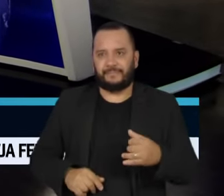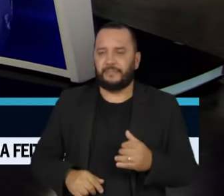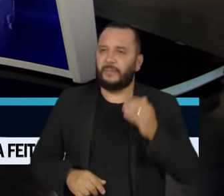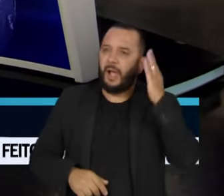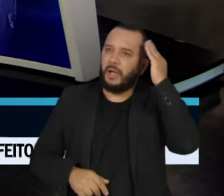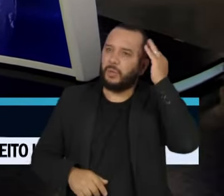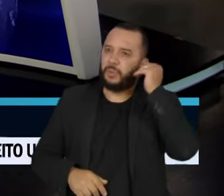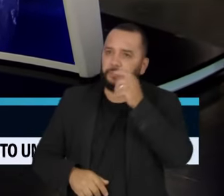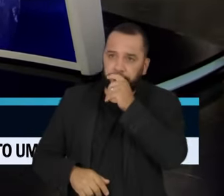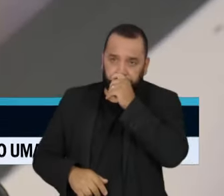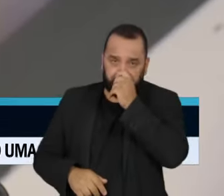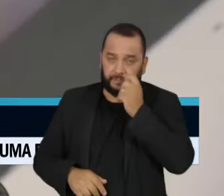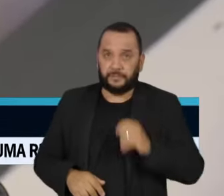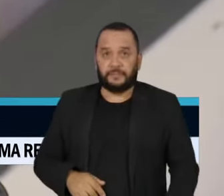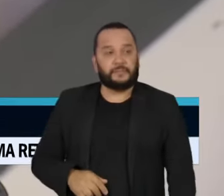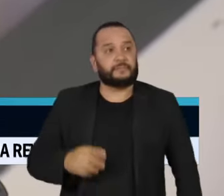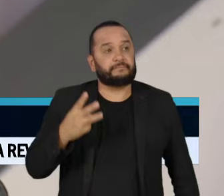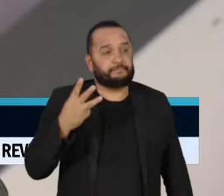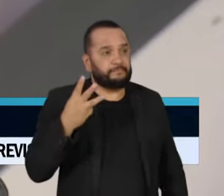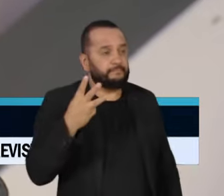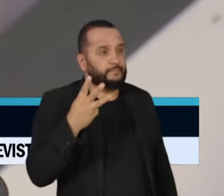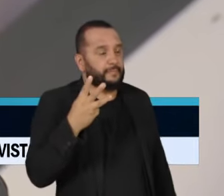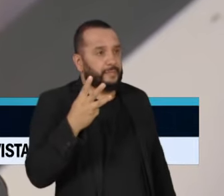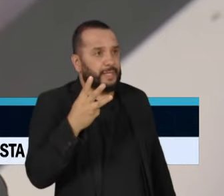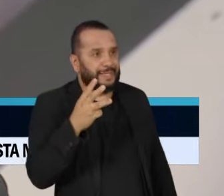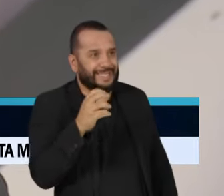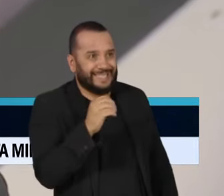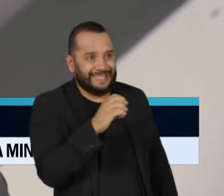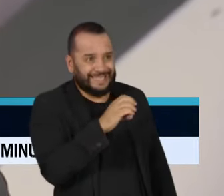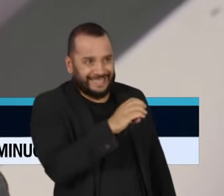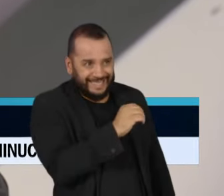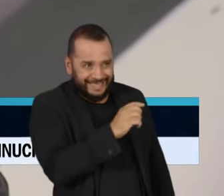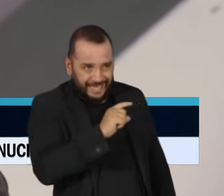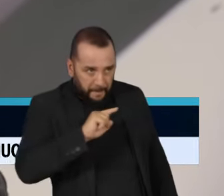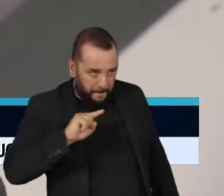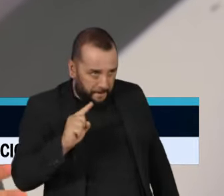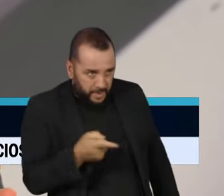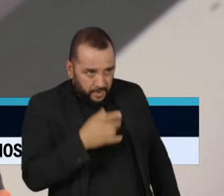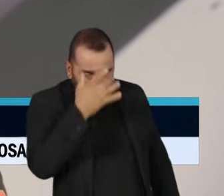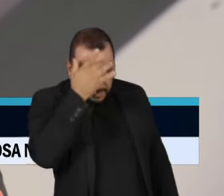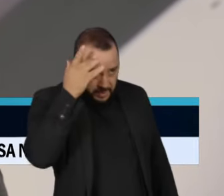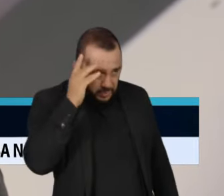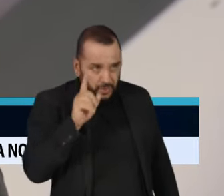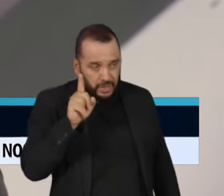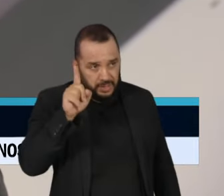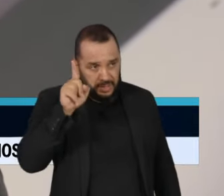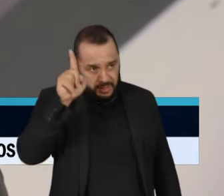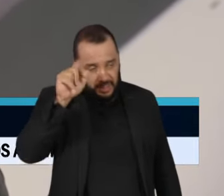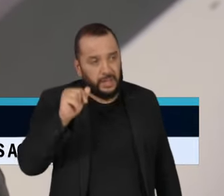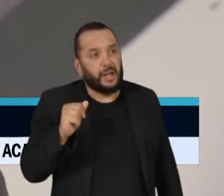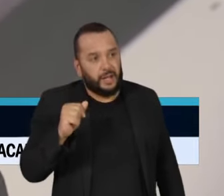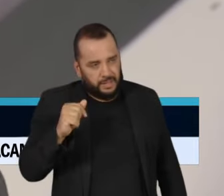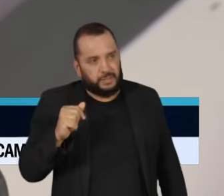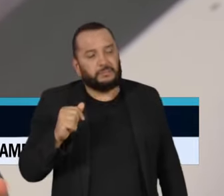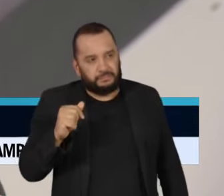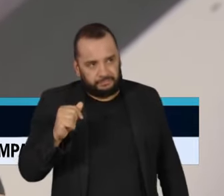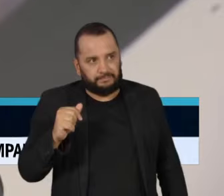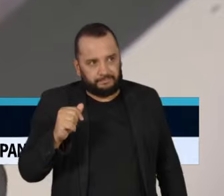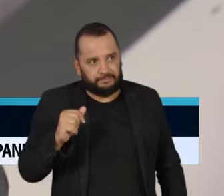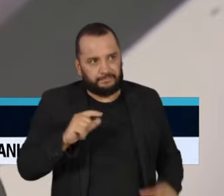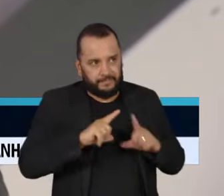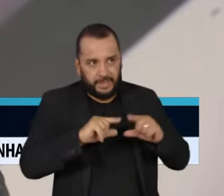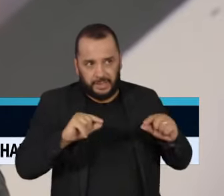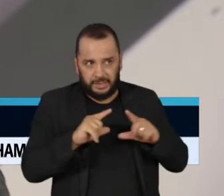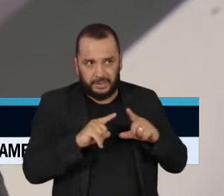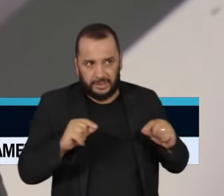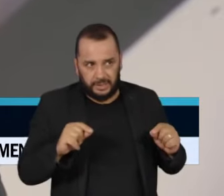se prever 300 mil pessoas ali nas planadas dos ministérios, isso é incontrolável. Quem vai